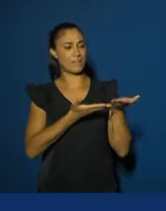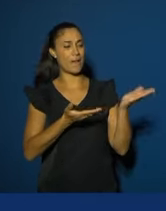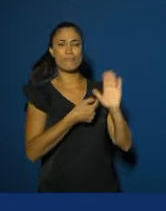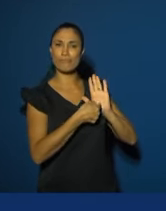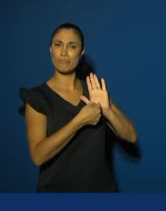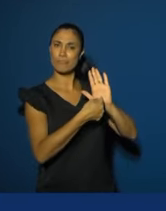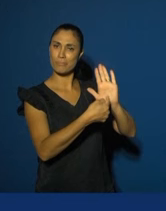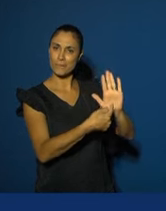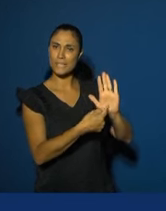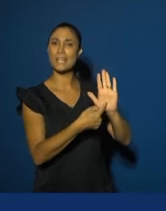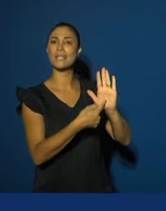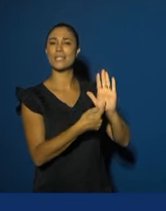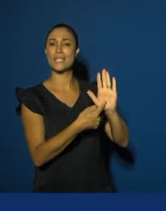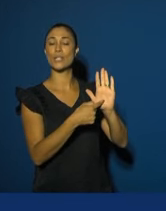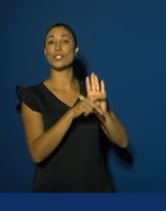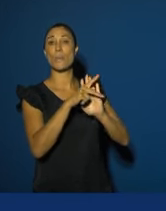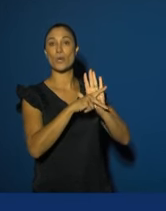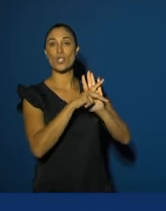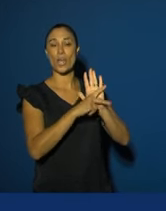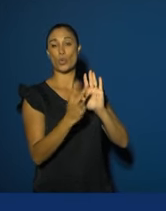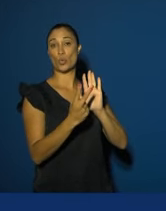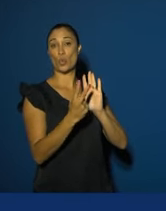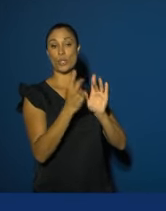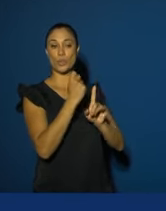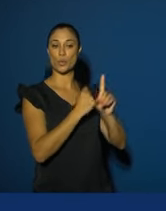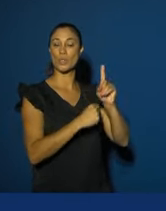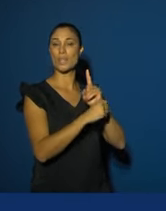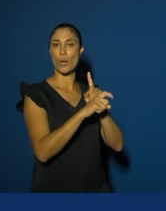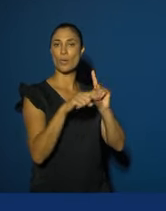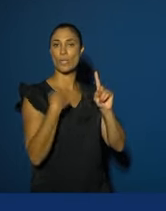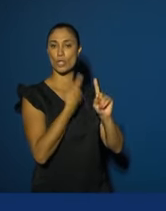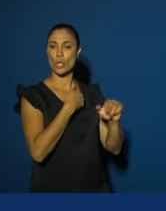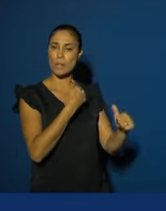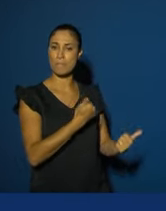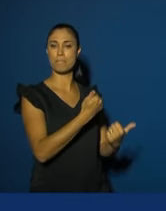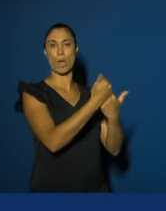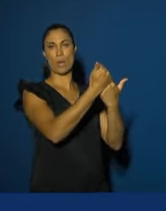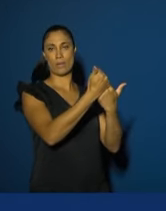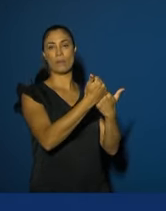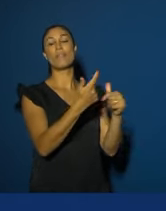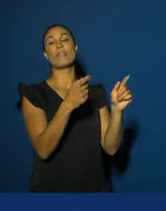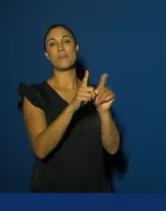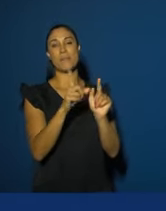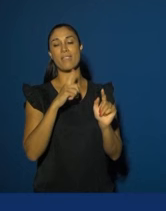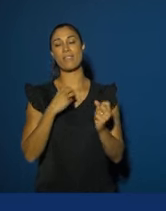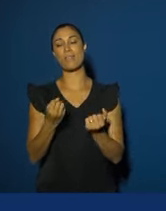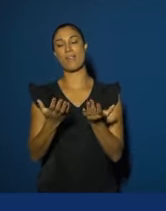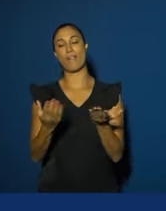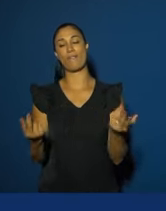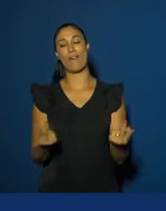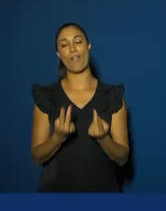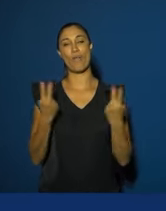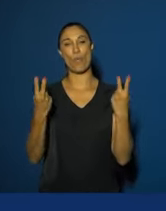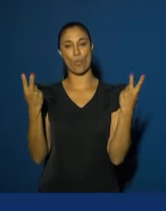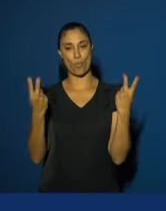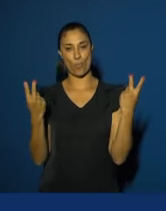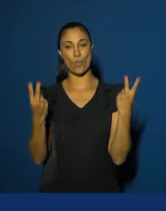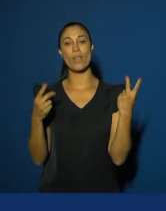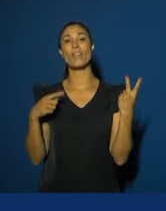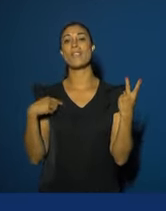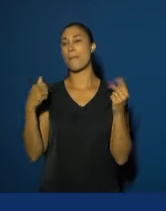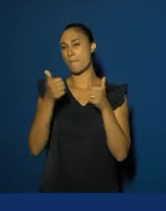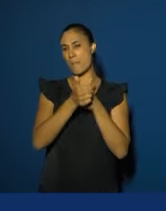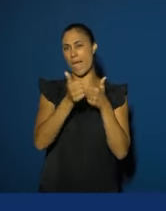abertura de dois projetos sociais que a gente tem que a gente apoia e que a gente dá um maior valor aqui das nossas